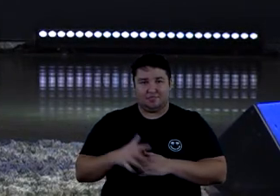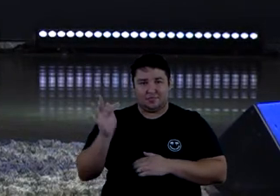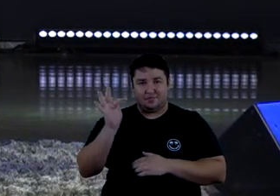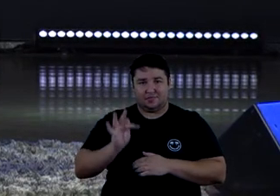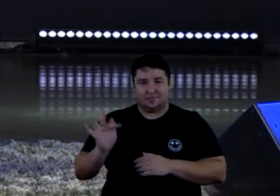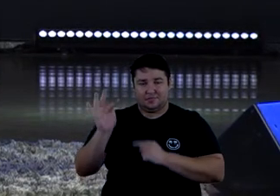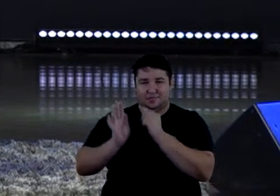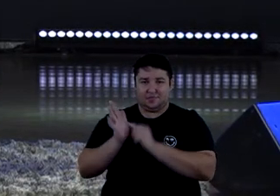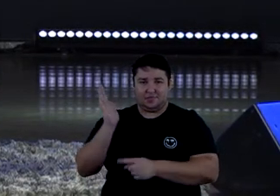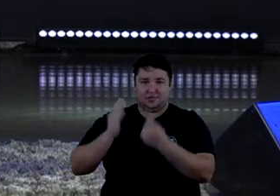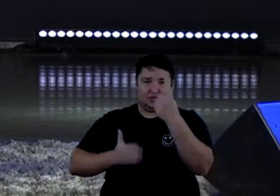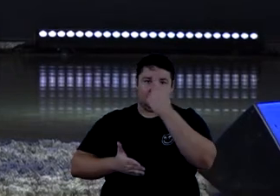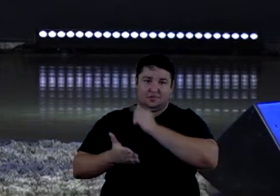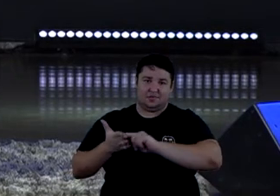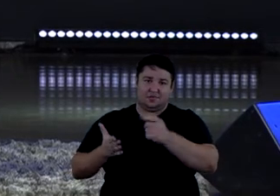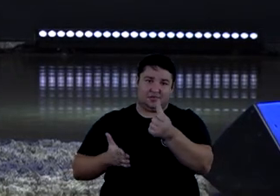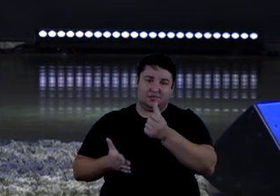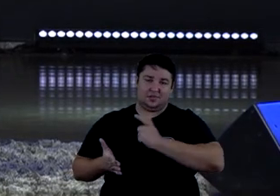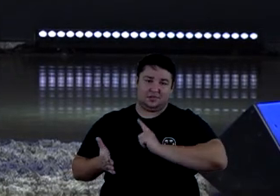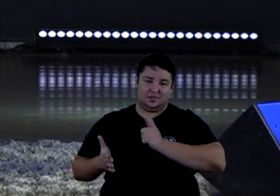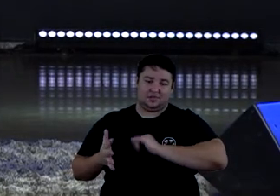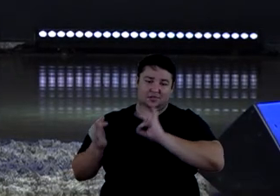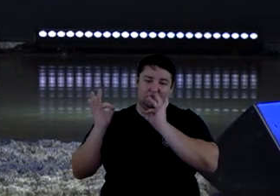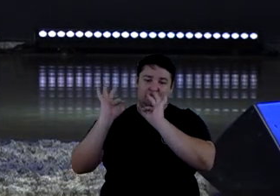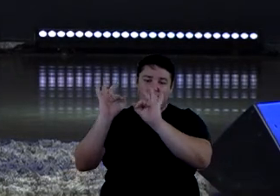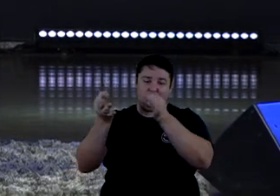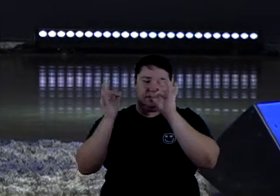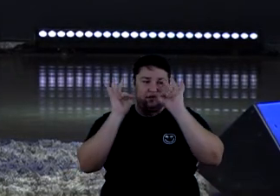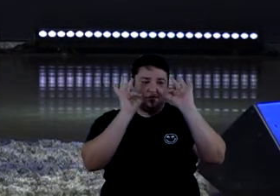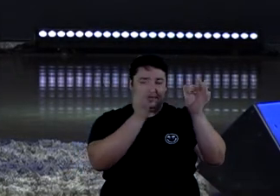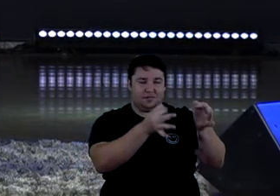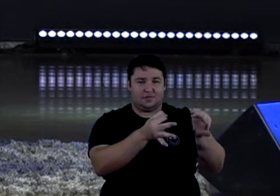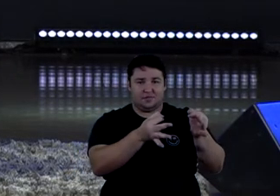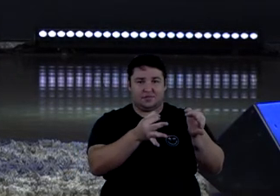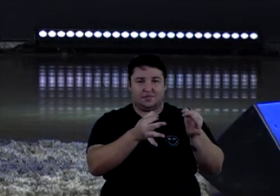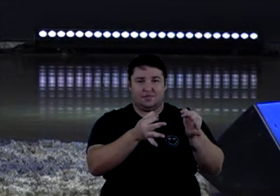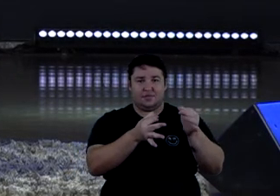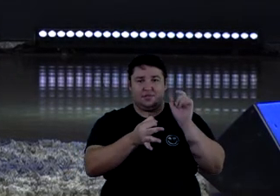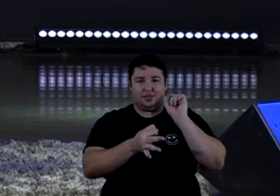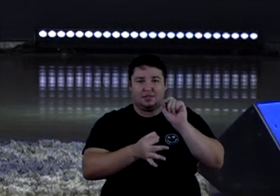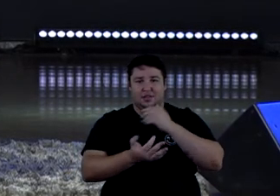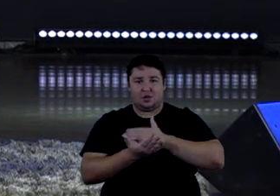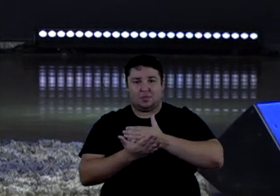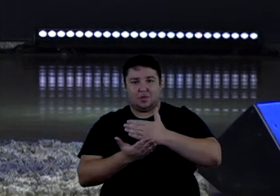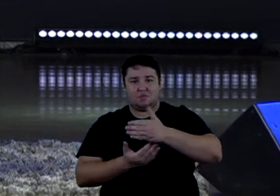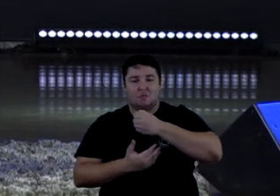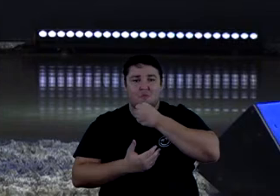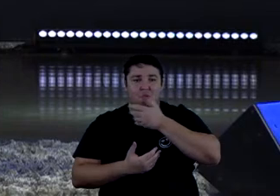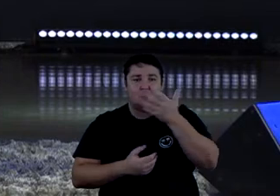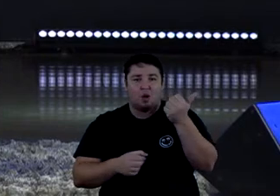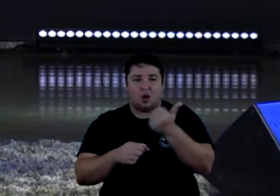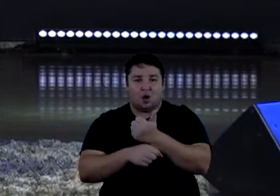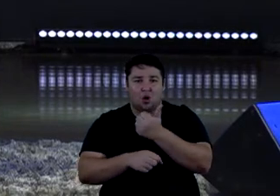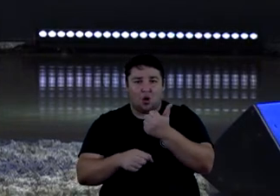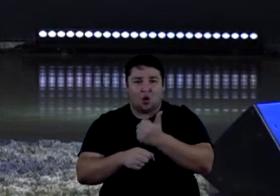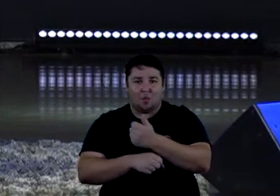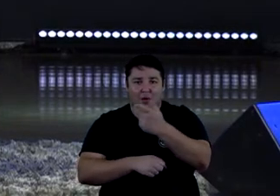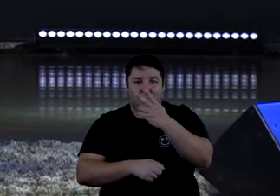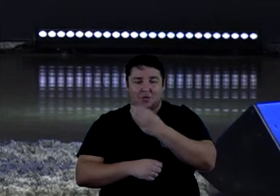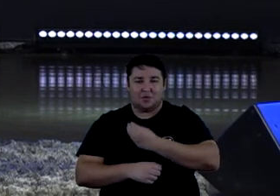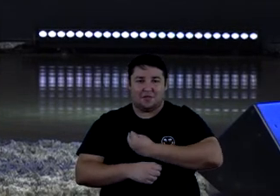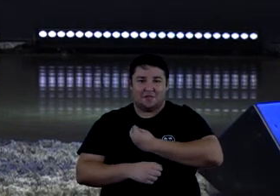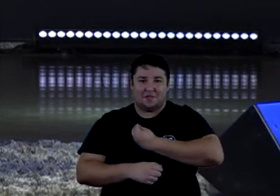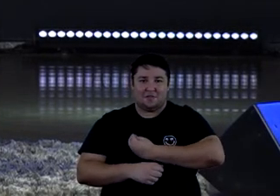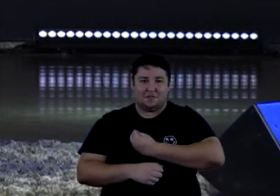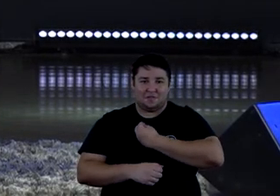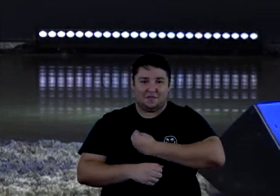Filipenses 1:6. Tenho certeza de que aquele que começou a boa obra em vocês